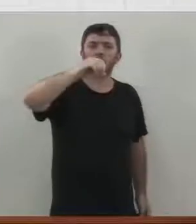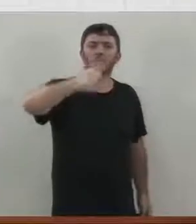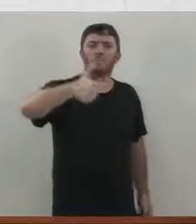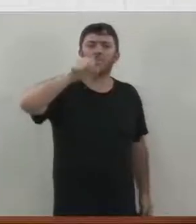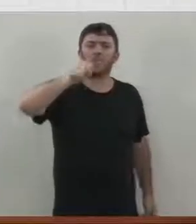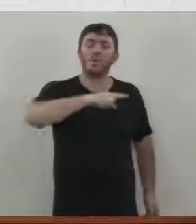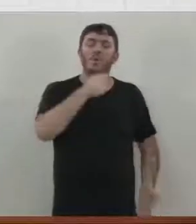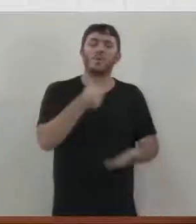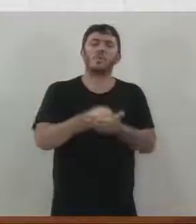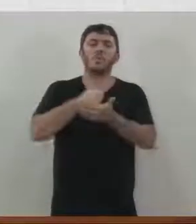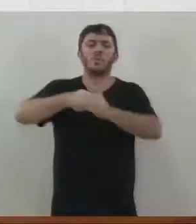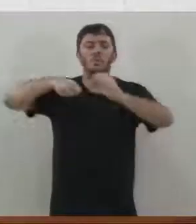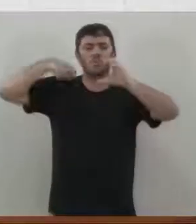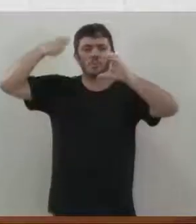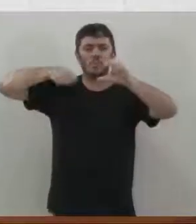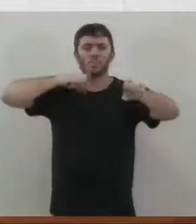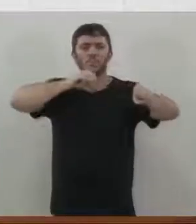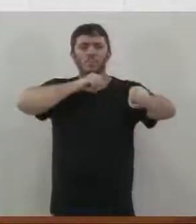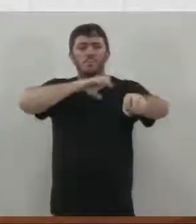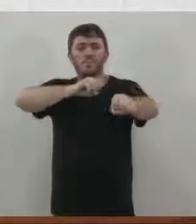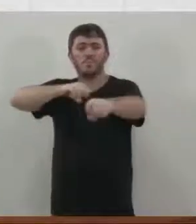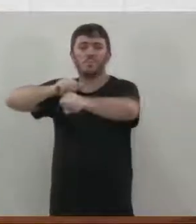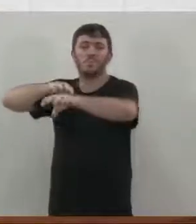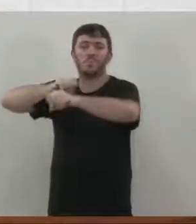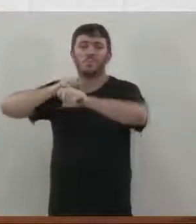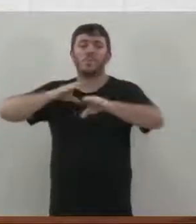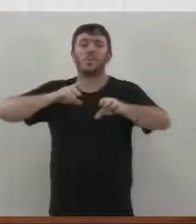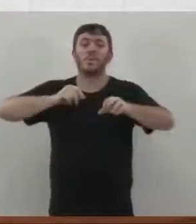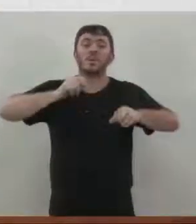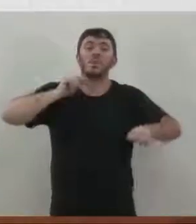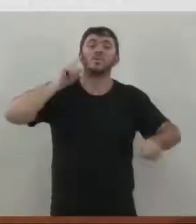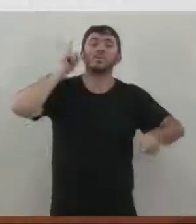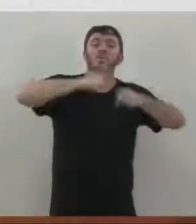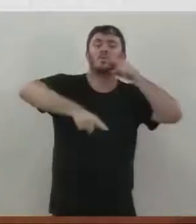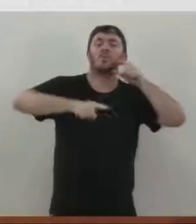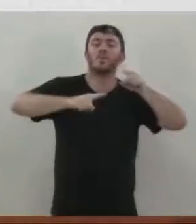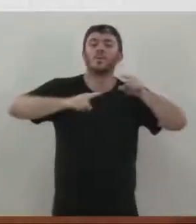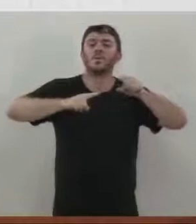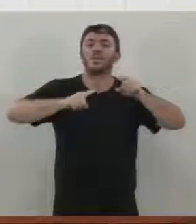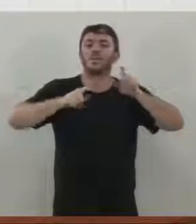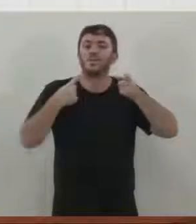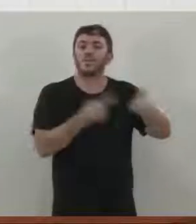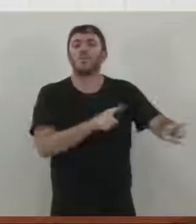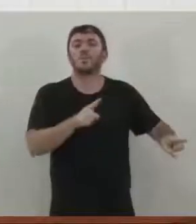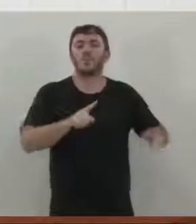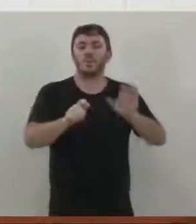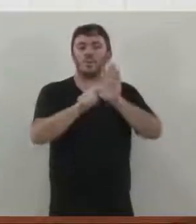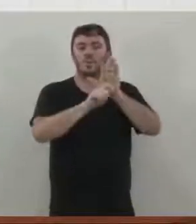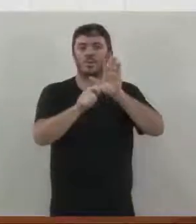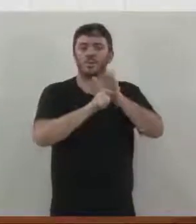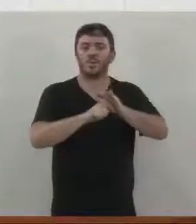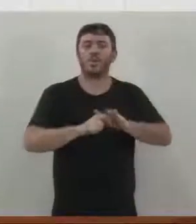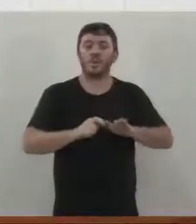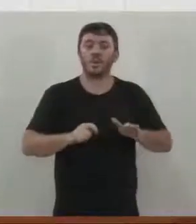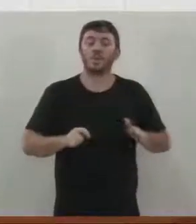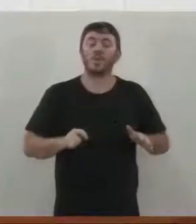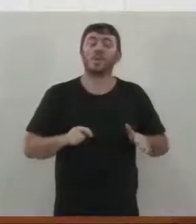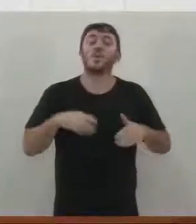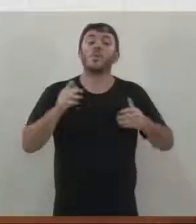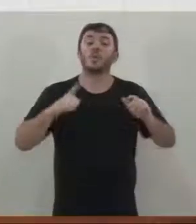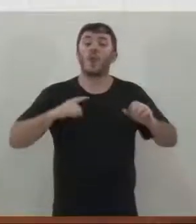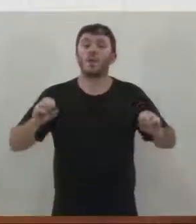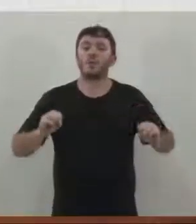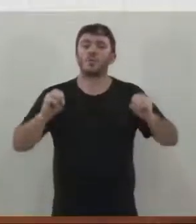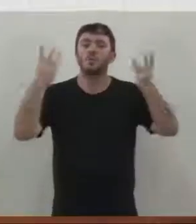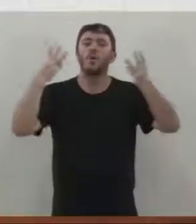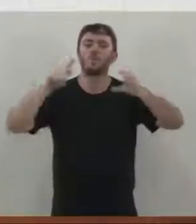vídeos educativos antidrogas nas aberturas de shows. Eu, como trabalho na Guarda Municipal, sabemos que as